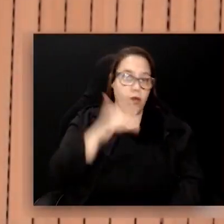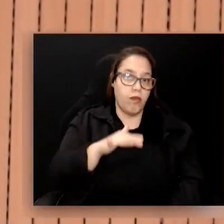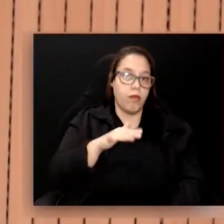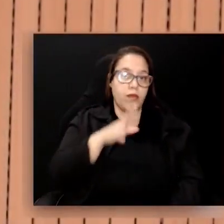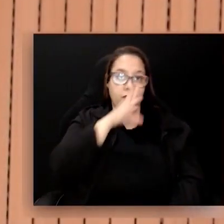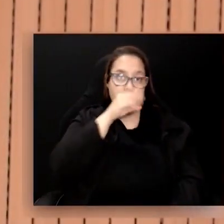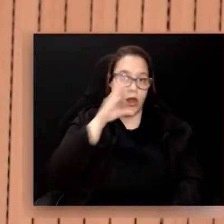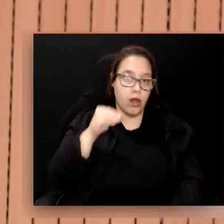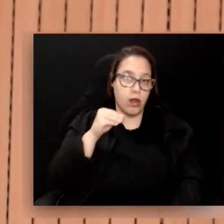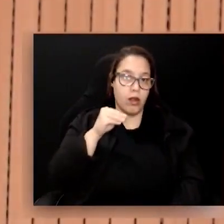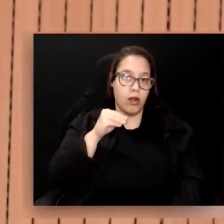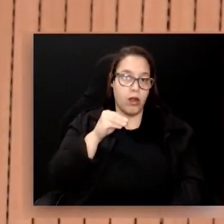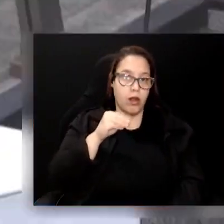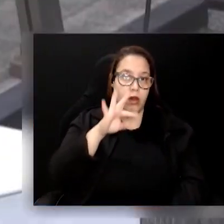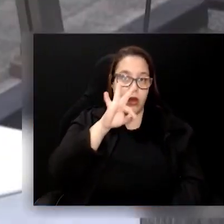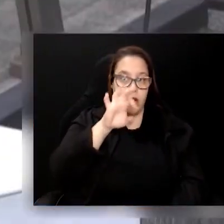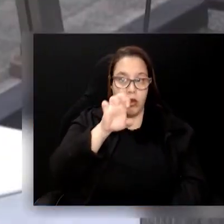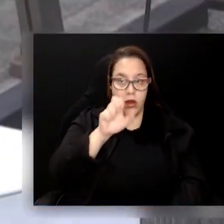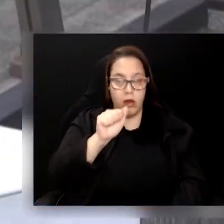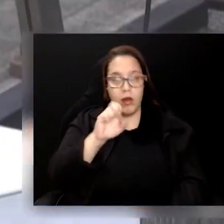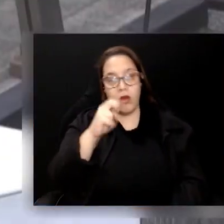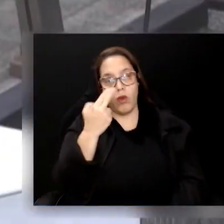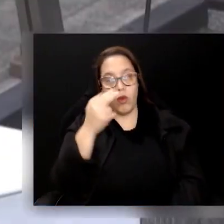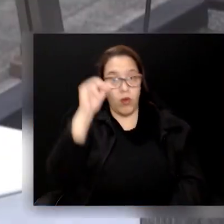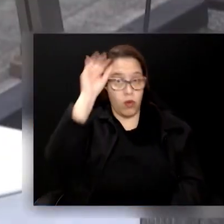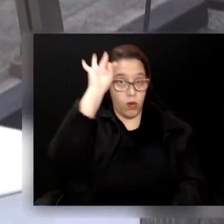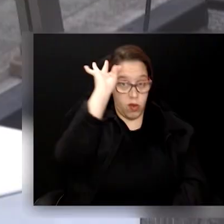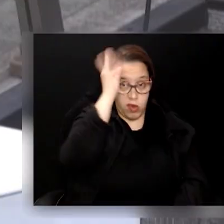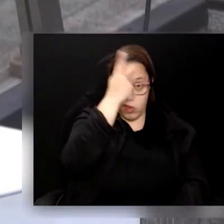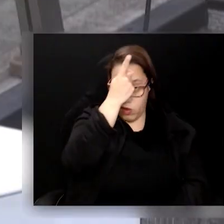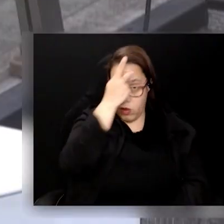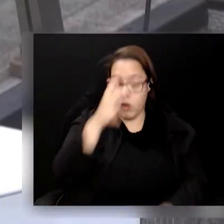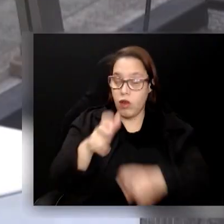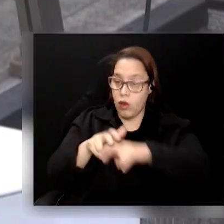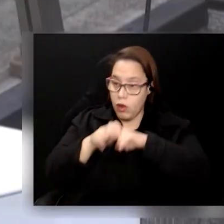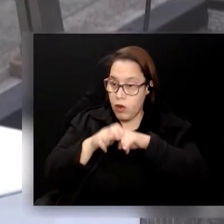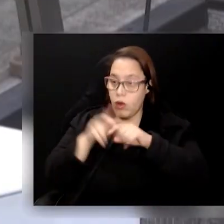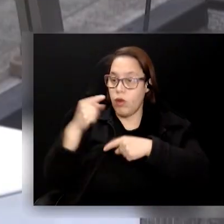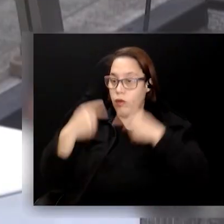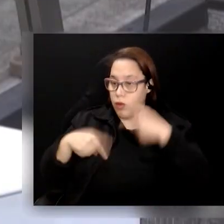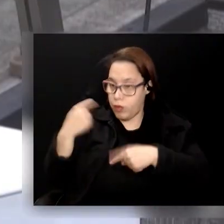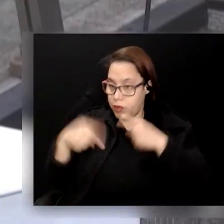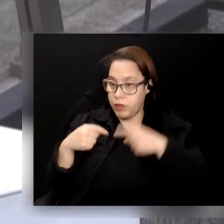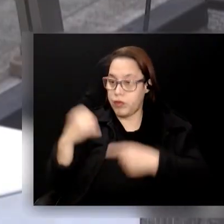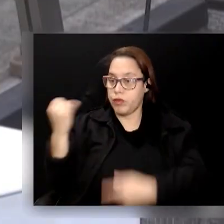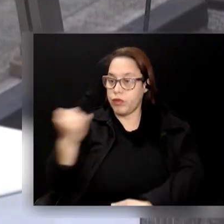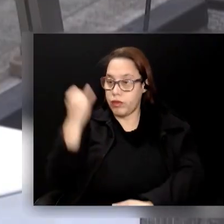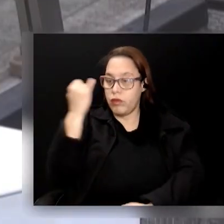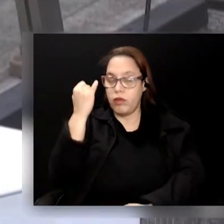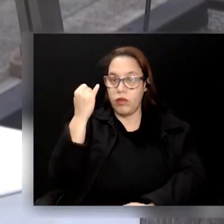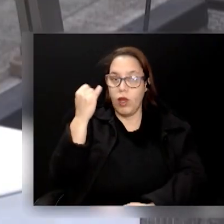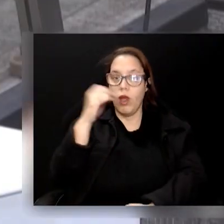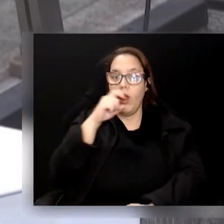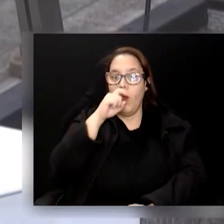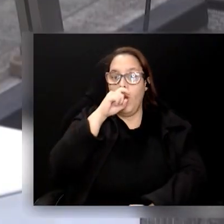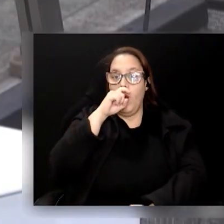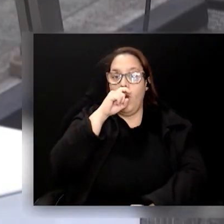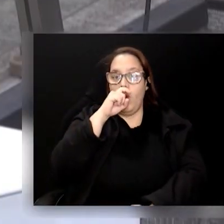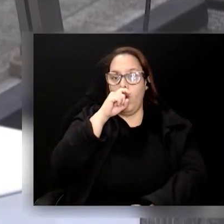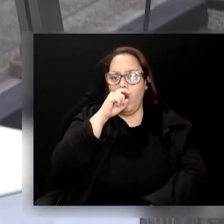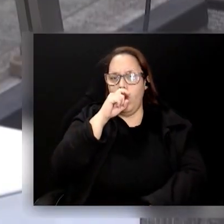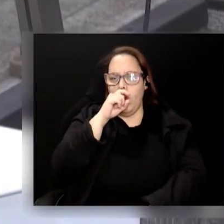com TEA ou TDAH. Por isso que eu quis trazer esse debate, a importância da alimentação saudável, de